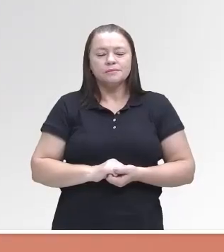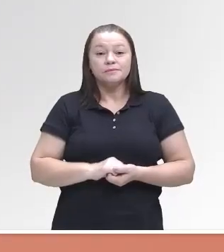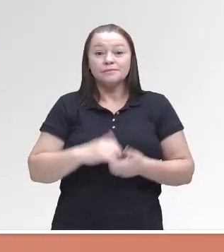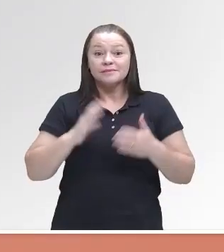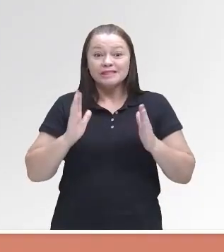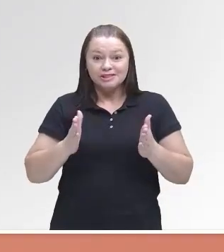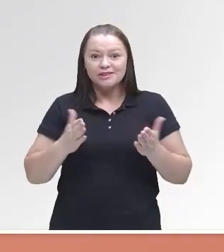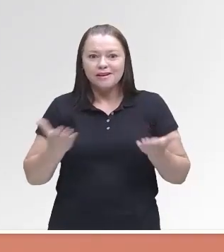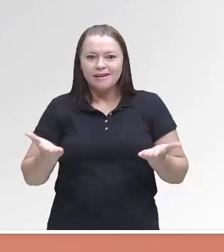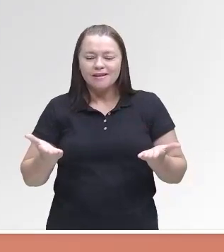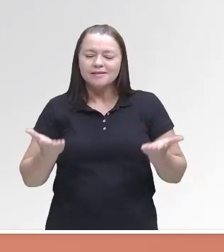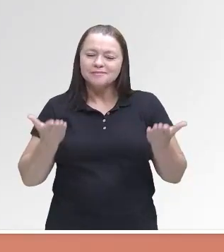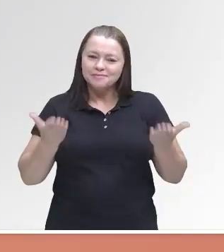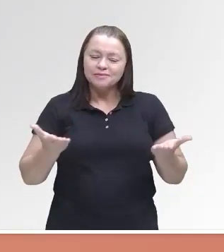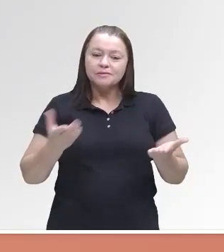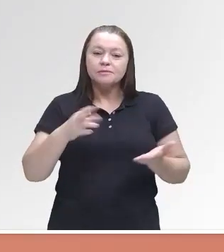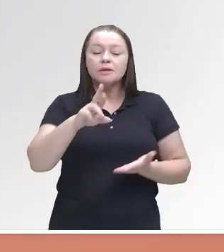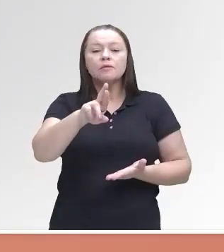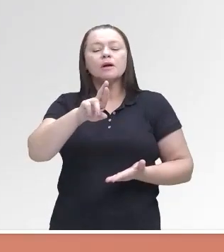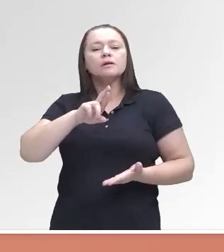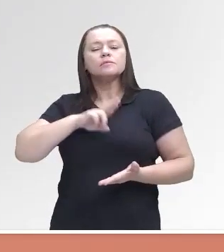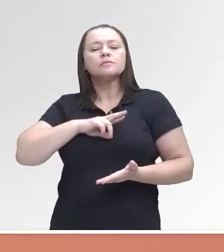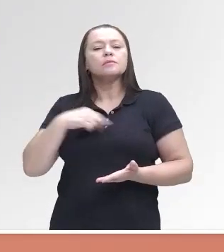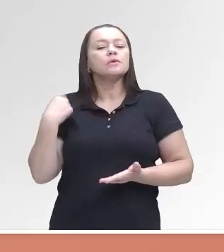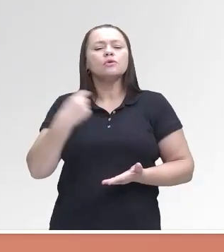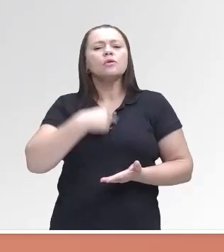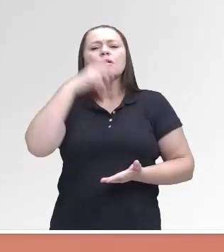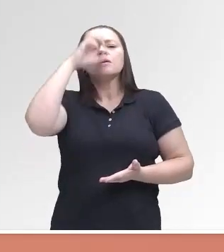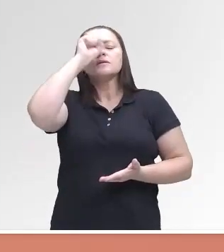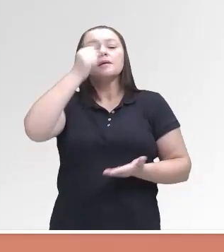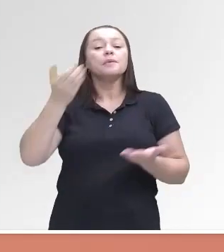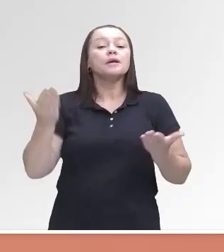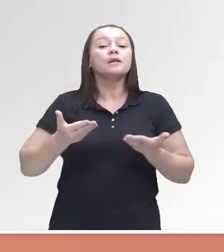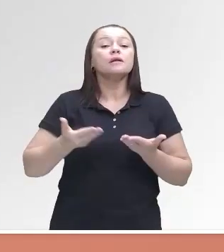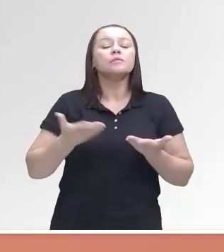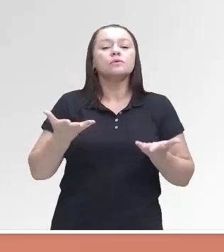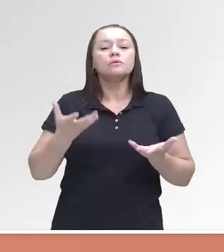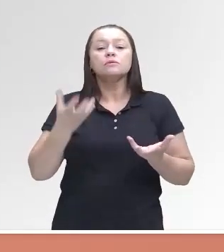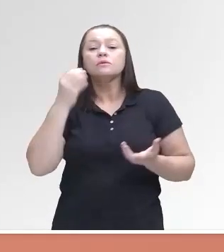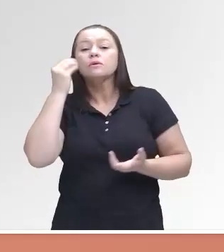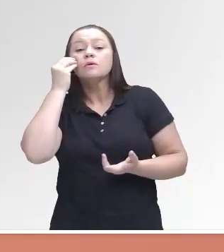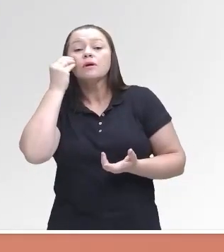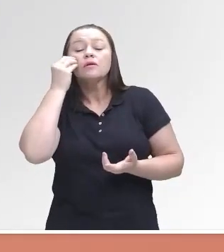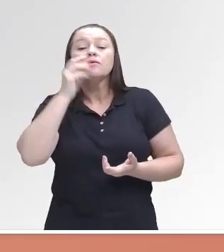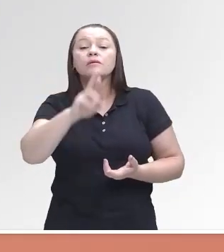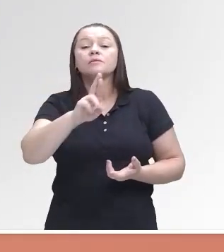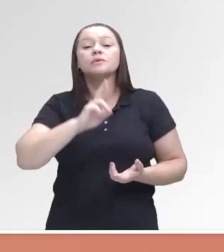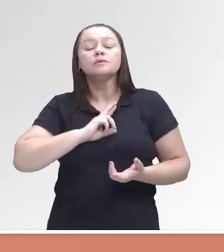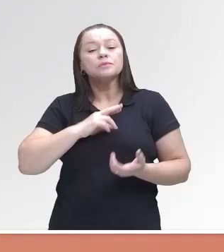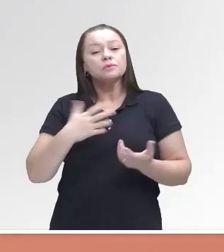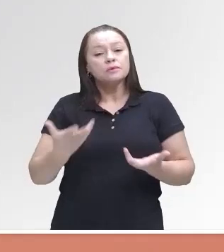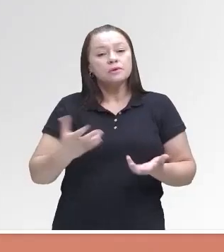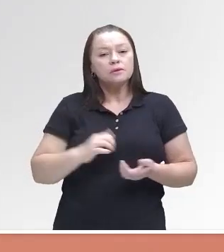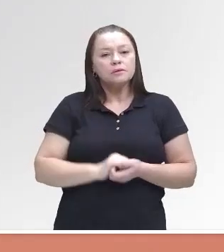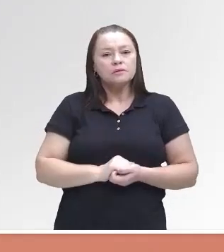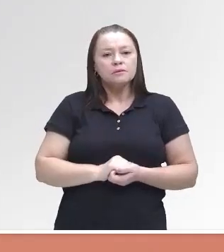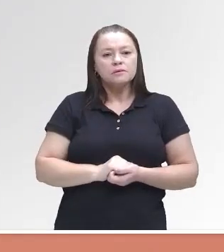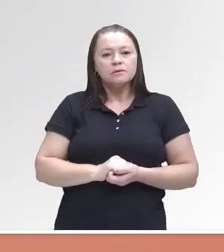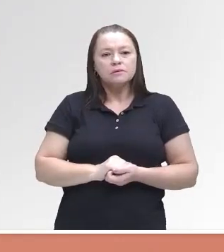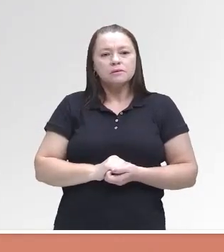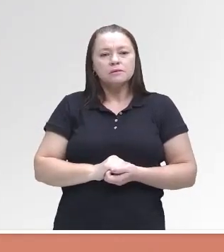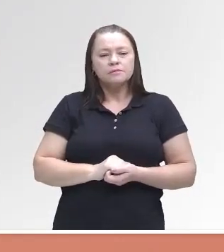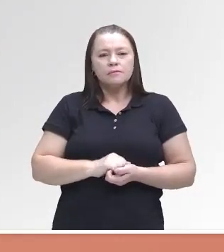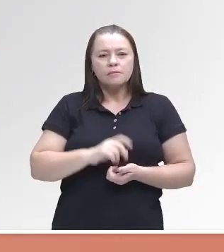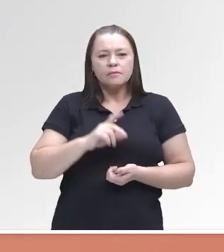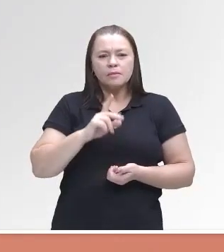Já? Então digam para mim, o que nós aprendemos hoje? Eu quero ouvir vocês falar. Ai, professora, a senhora nem está